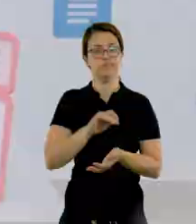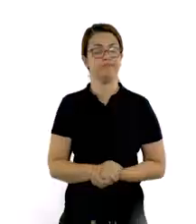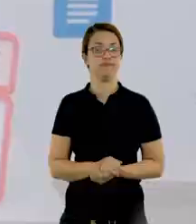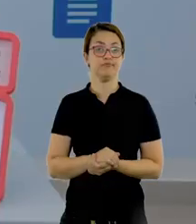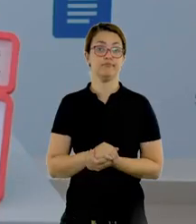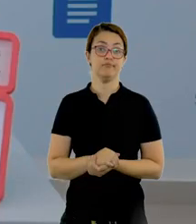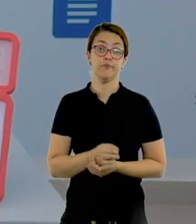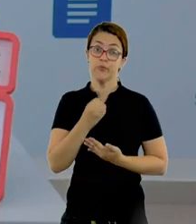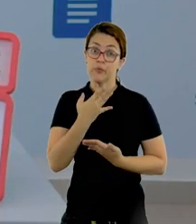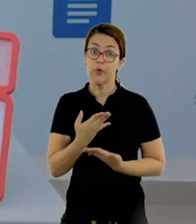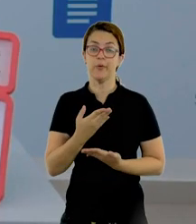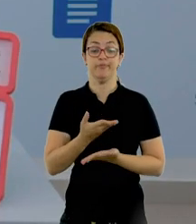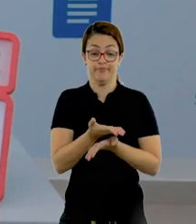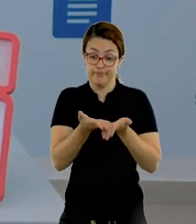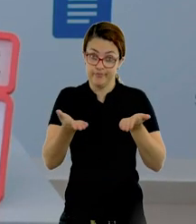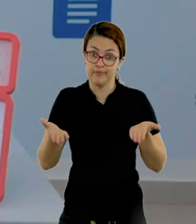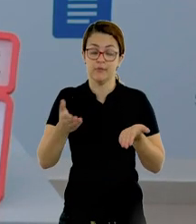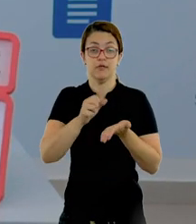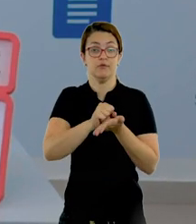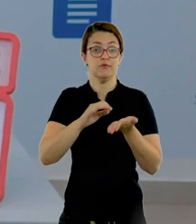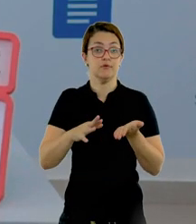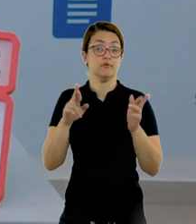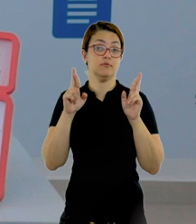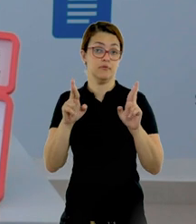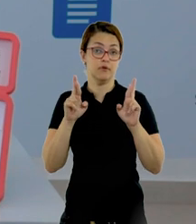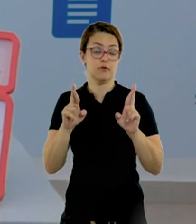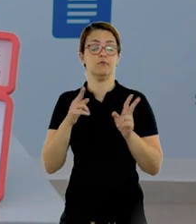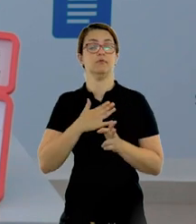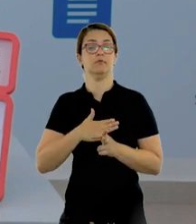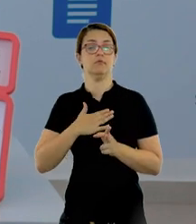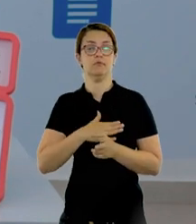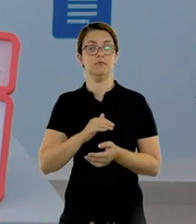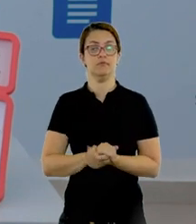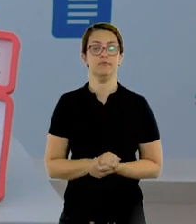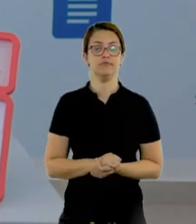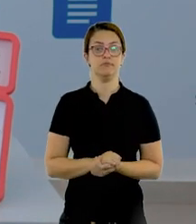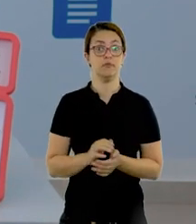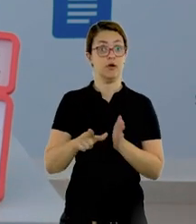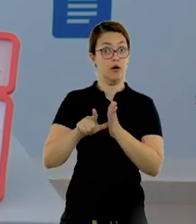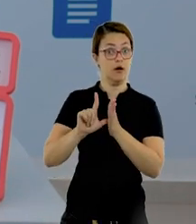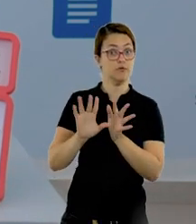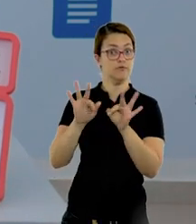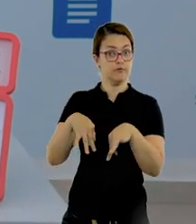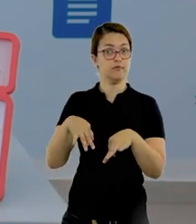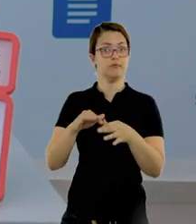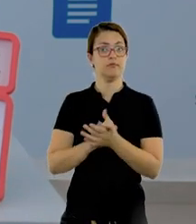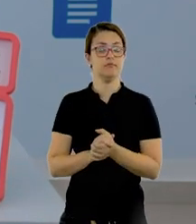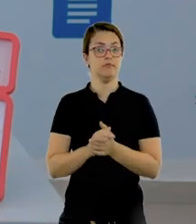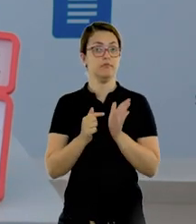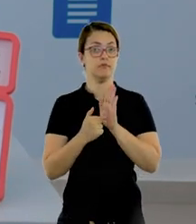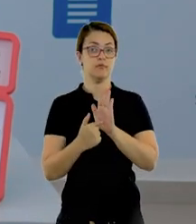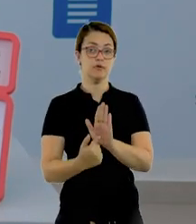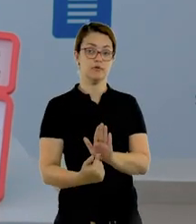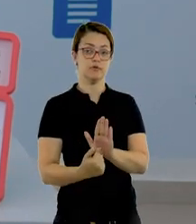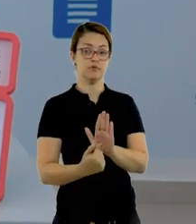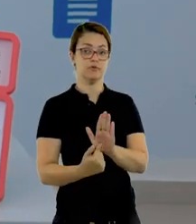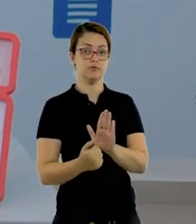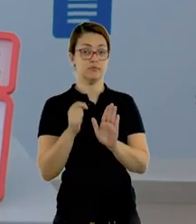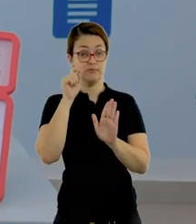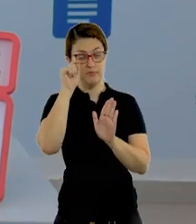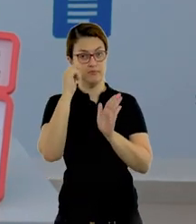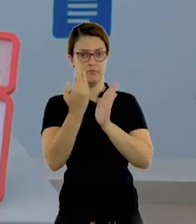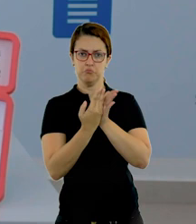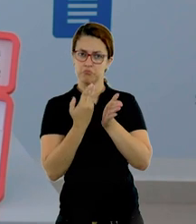professora. Bom, pessoal, essas foram as atividades de hoje. Espero que tenham gostado. Mas antes de encerrar, vou mostrar para